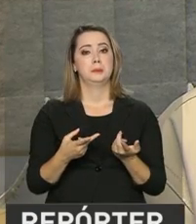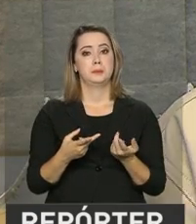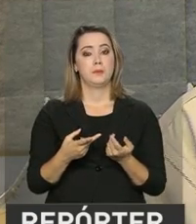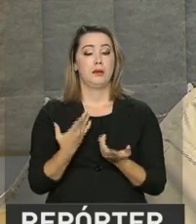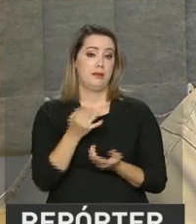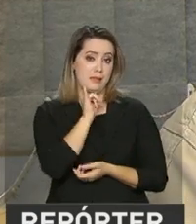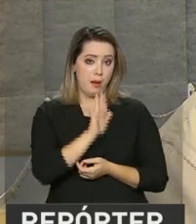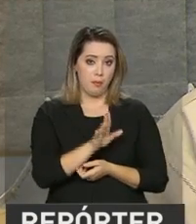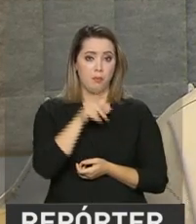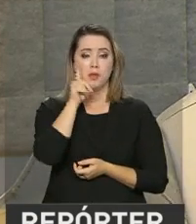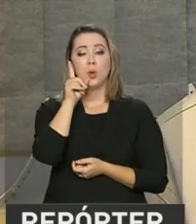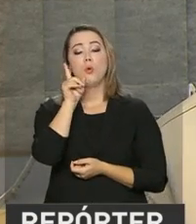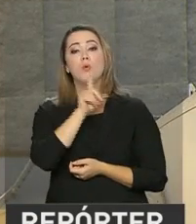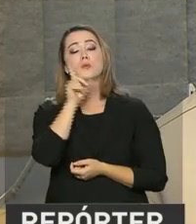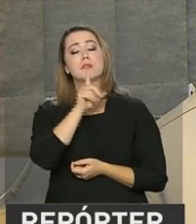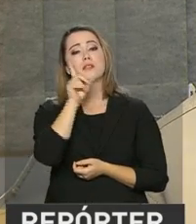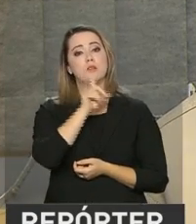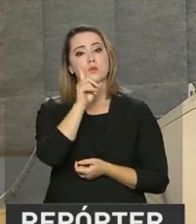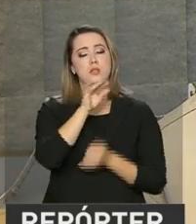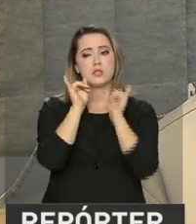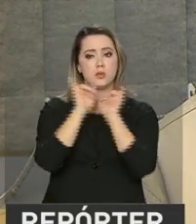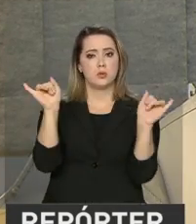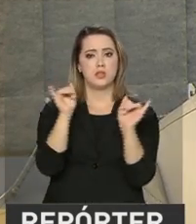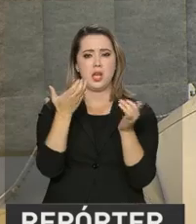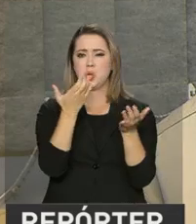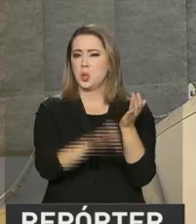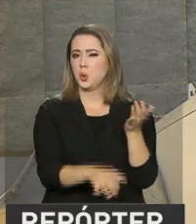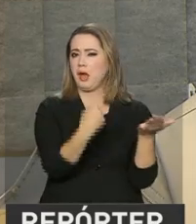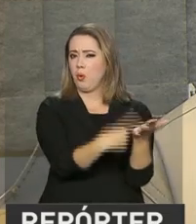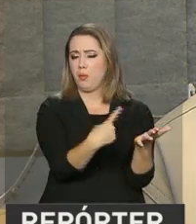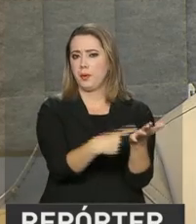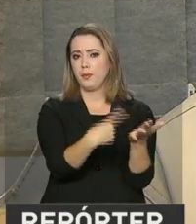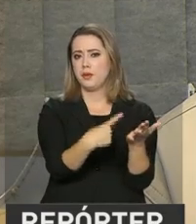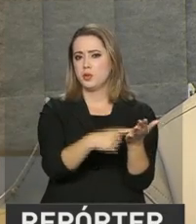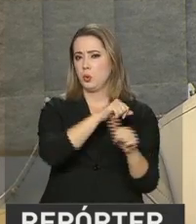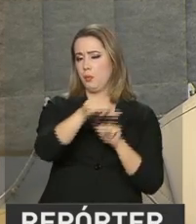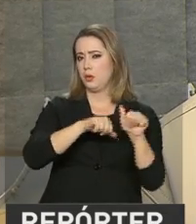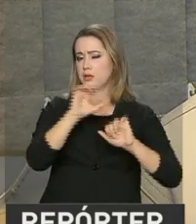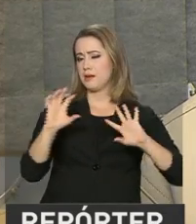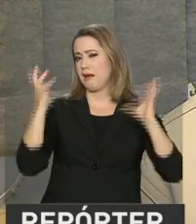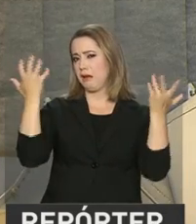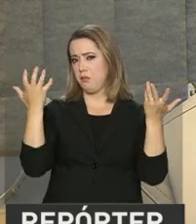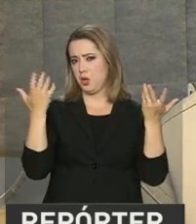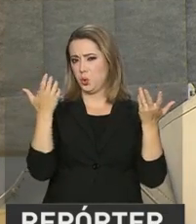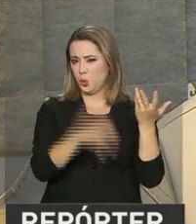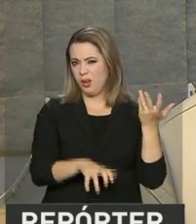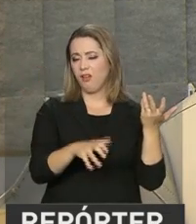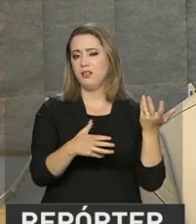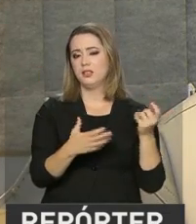Os Estados Unidos recém anunciaram a saída do Acordo de Paris sobre mudança climática, e